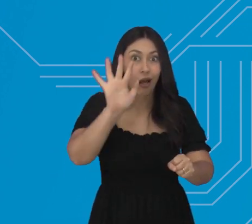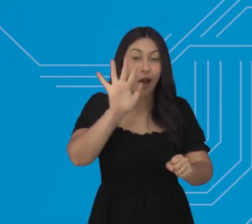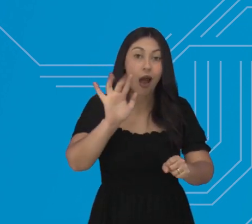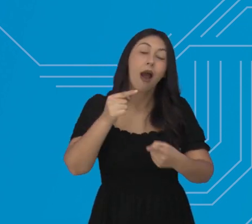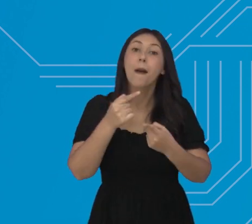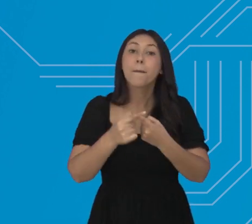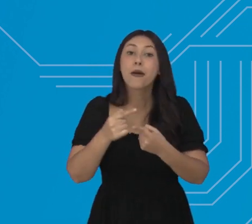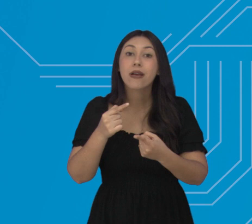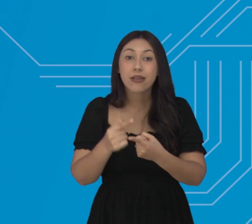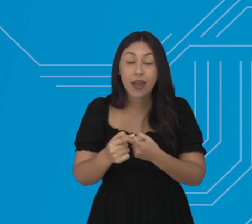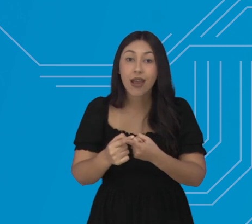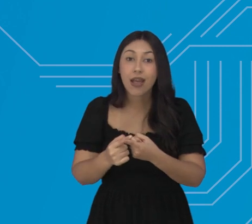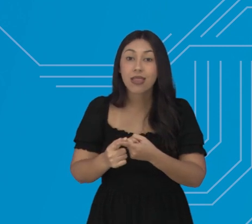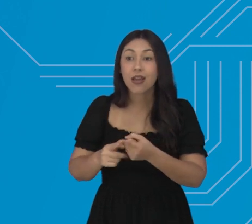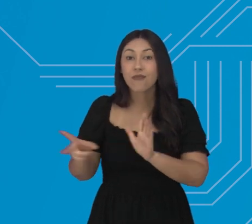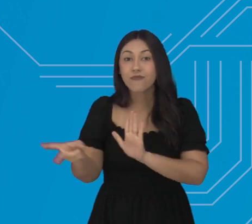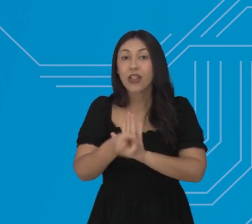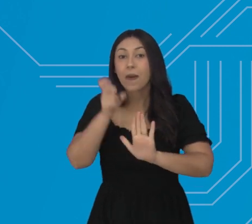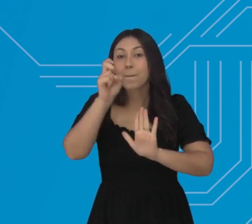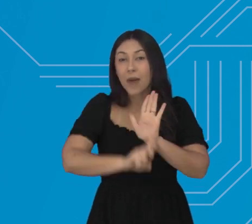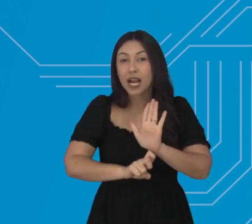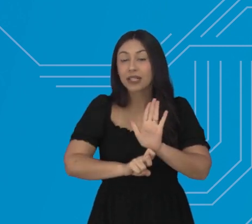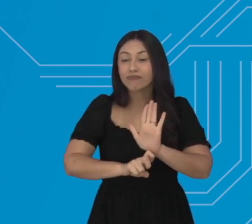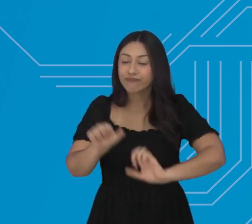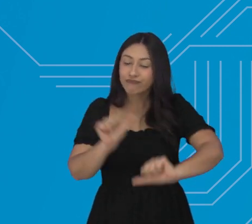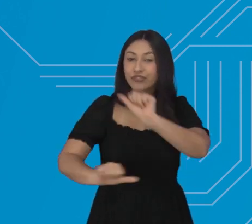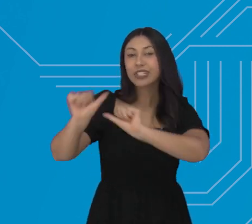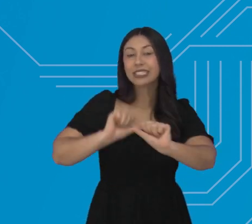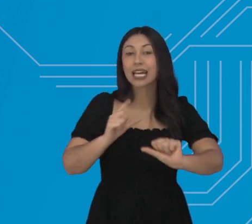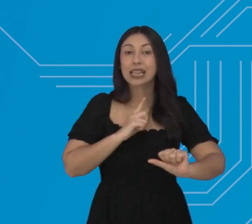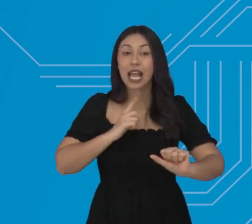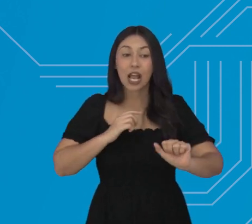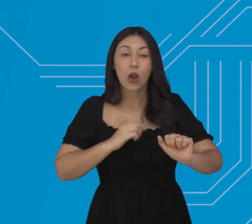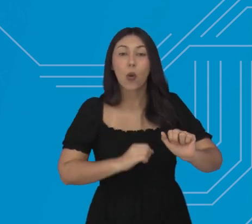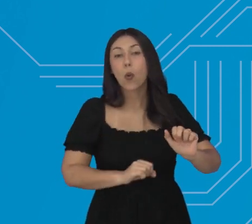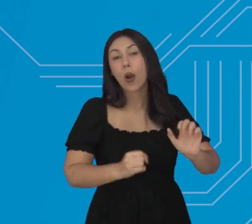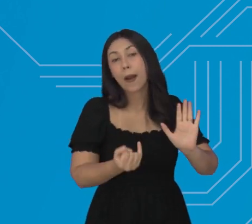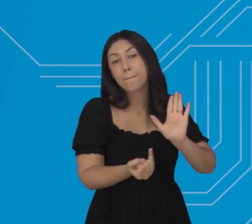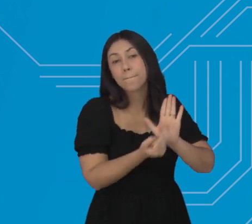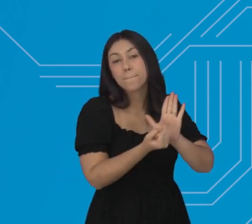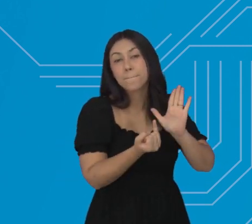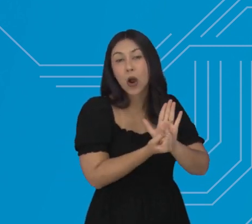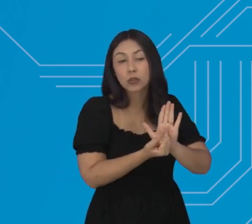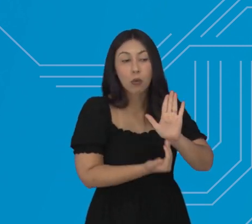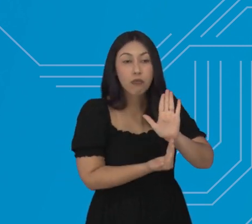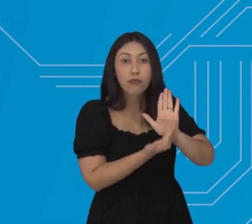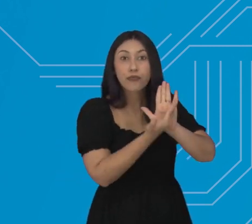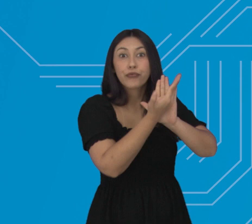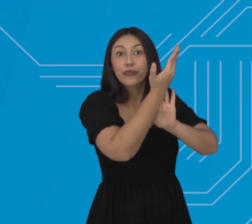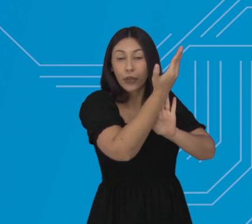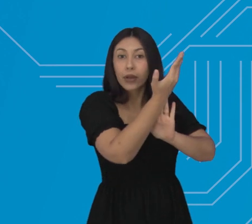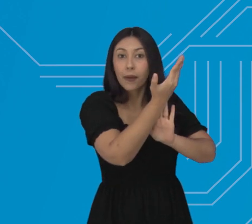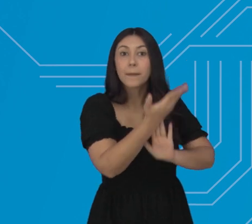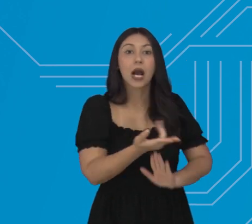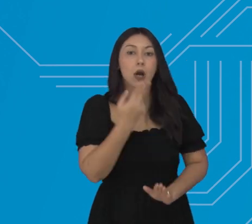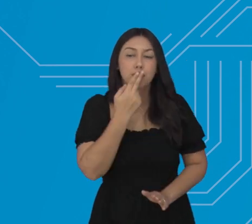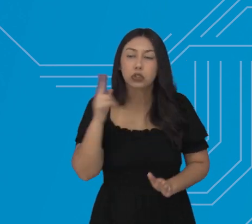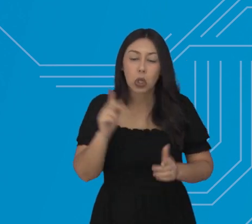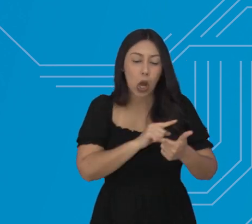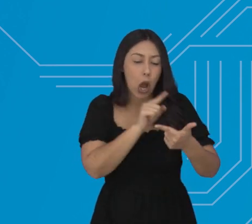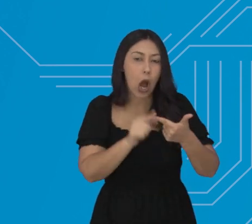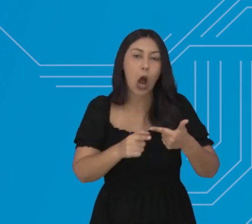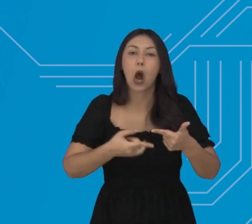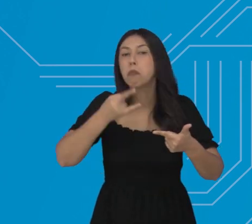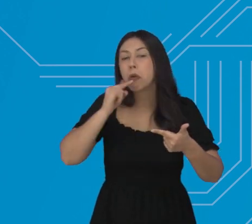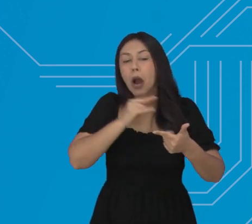próximos anos. É que a reforma tributária criou o chamado Imposto do Pecado, que aumenta a taxação para derivados de açúcar, bebidas